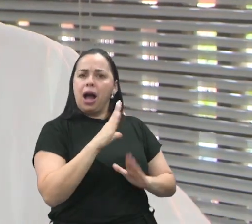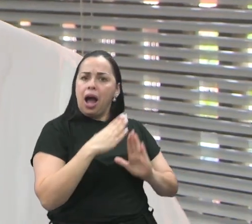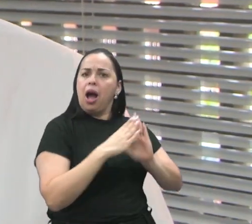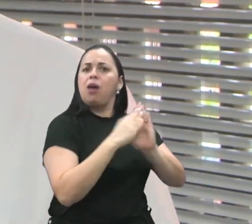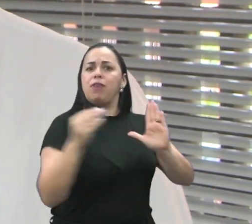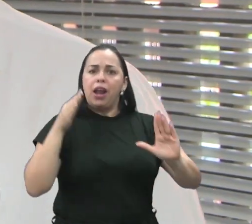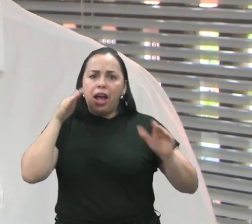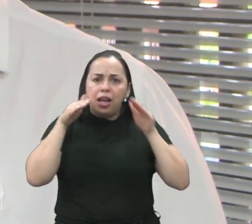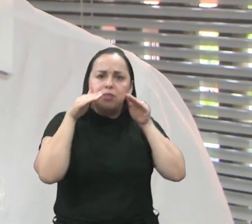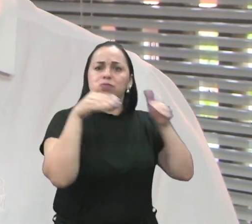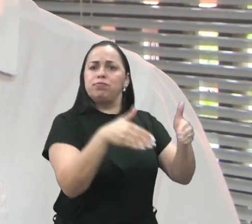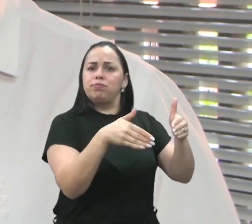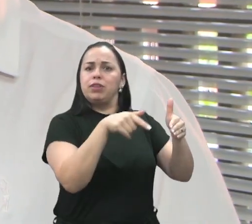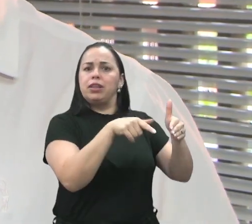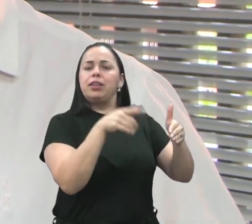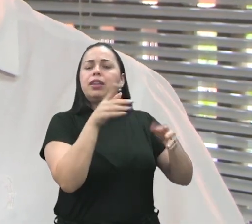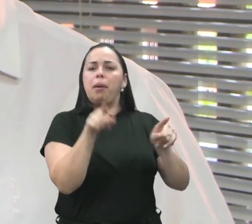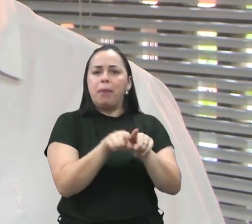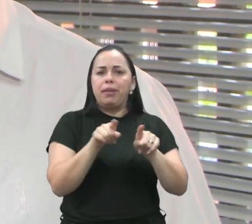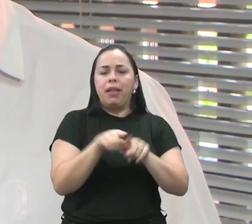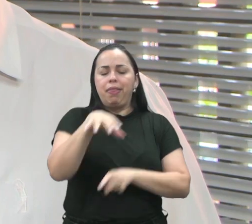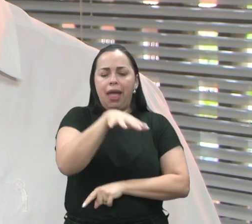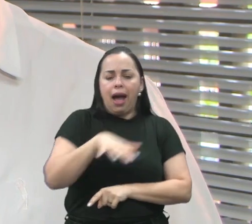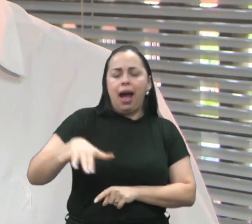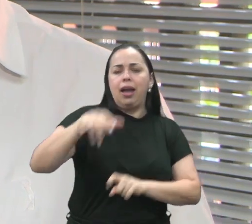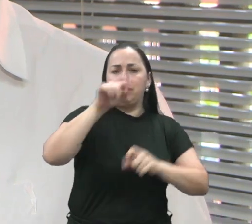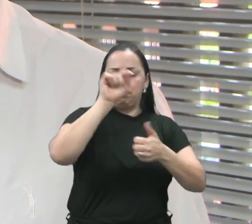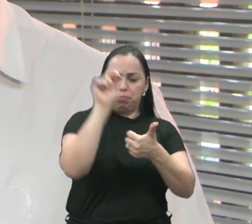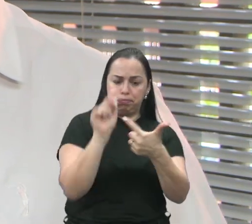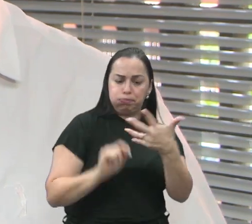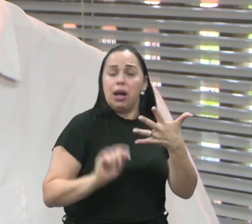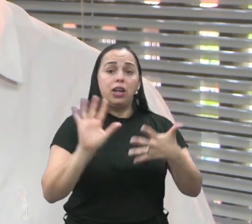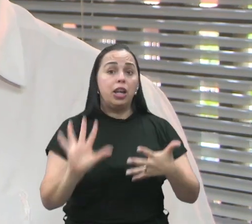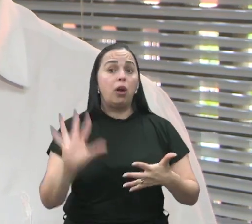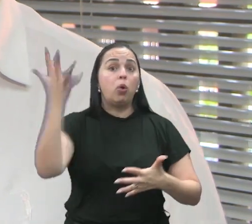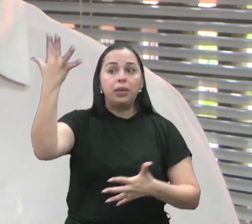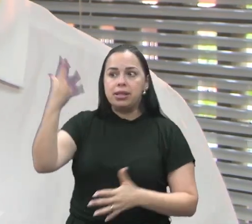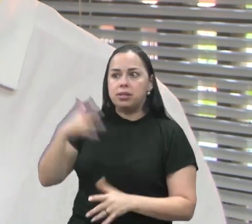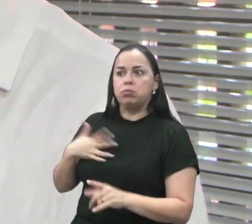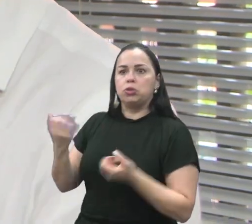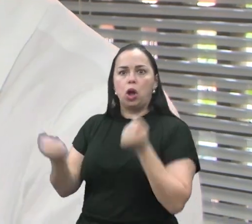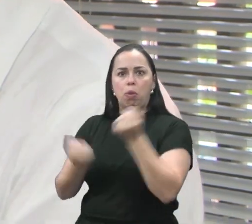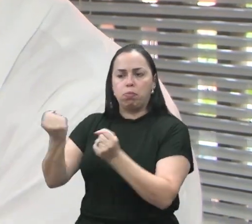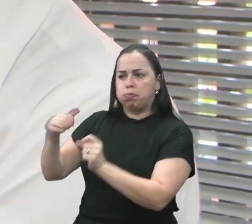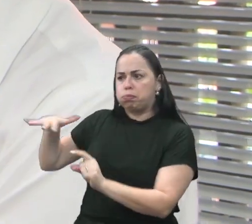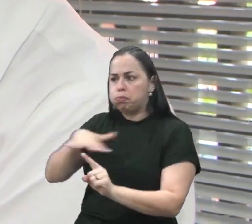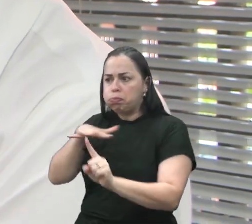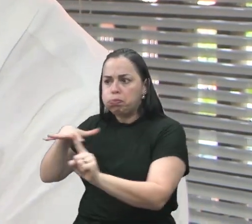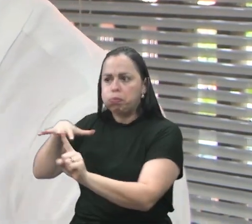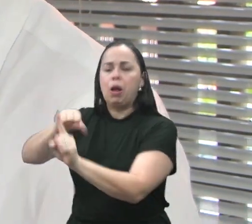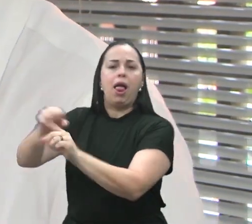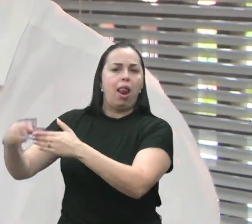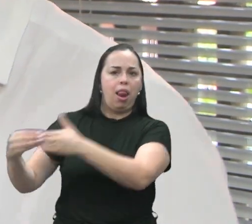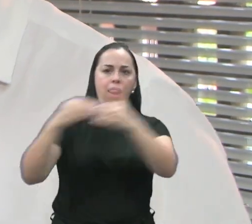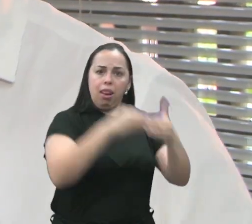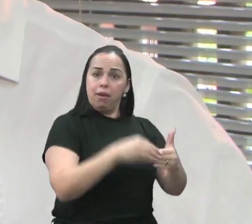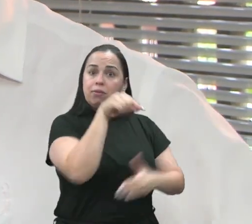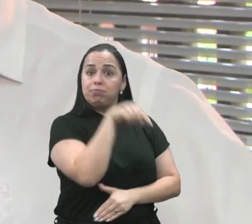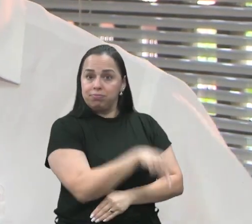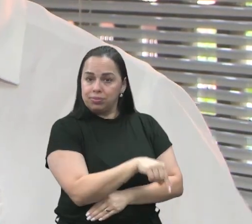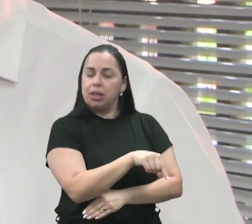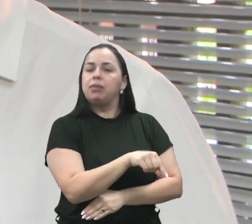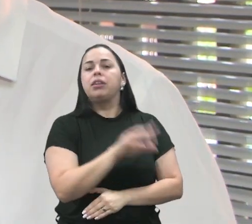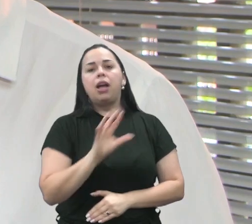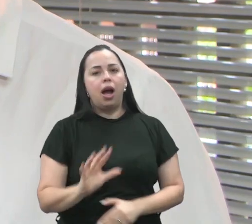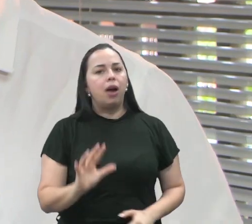sul de Minas, também é um hospital referência na traumatologia, na neurologia, tudo que acontece de acidente, infelizmente, nas nossas rodovias,